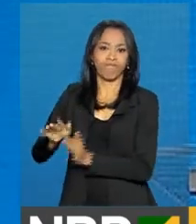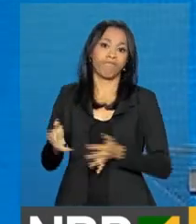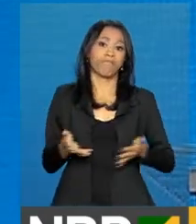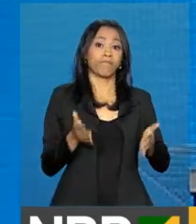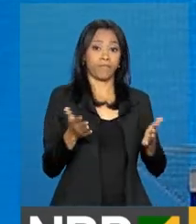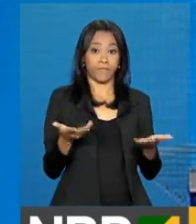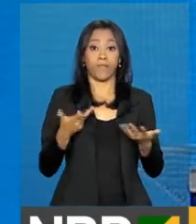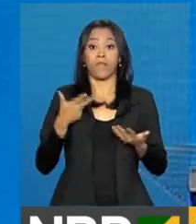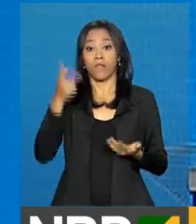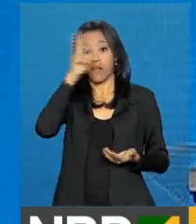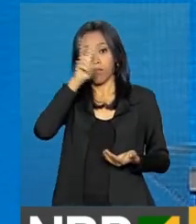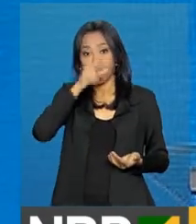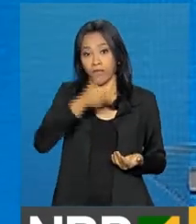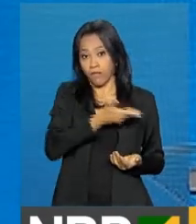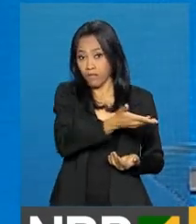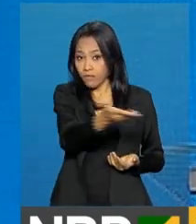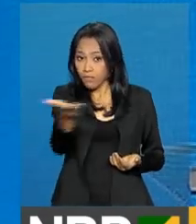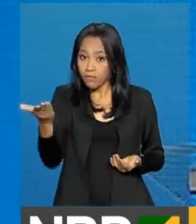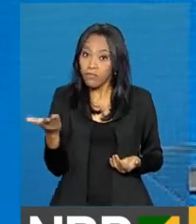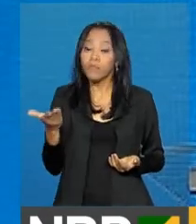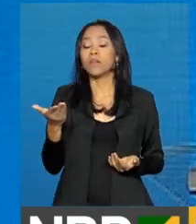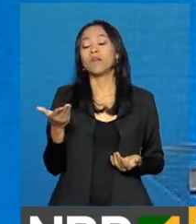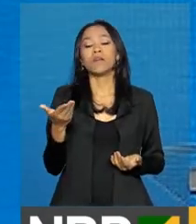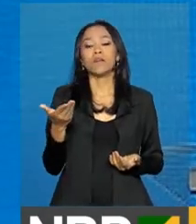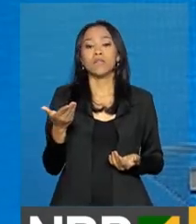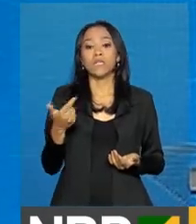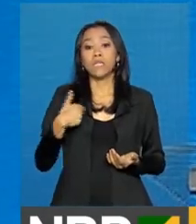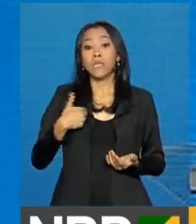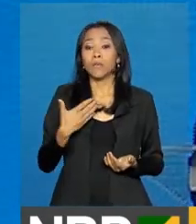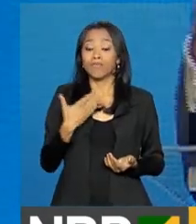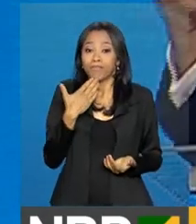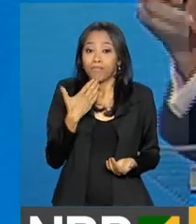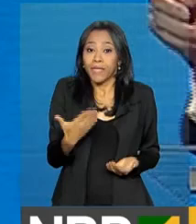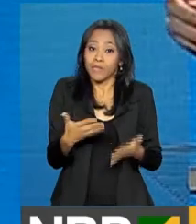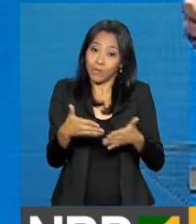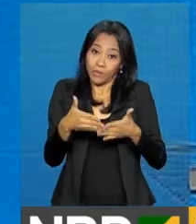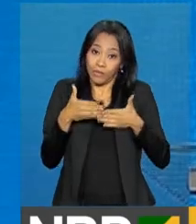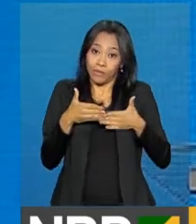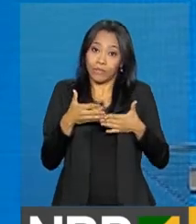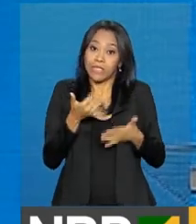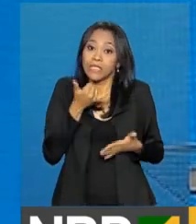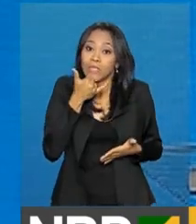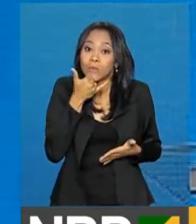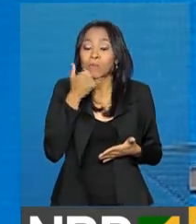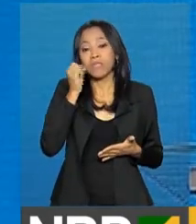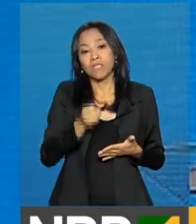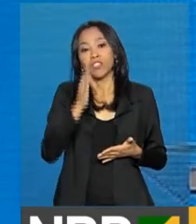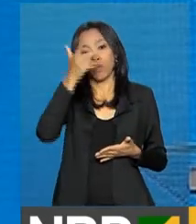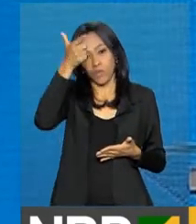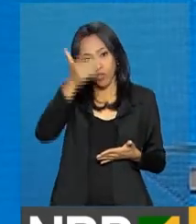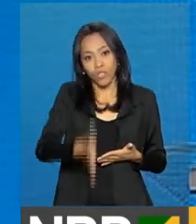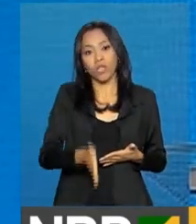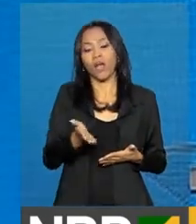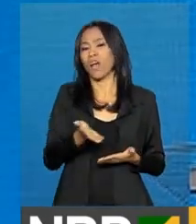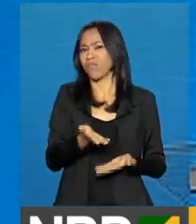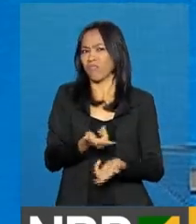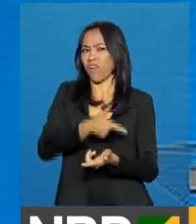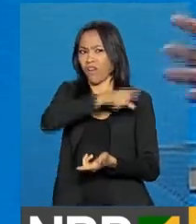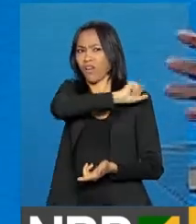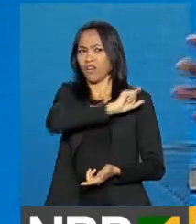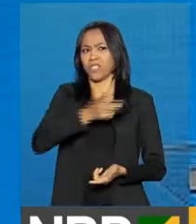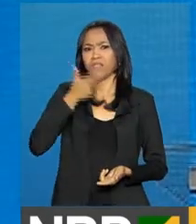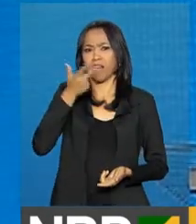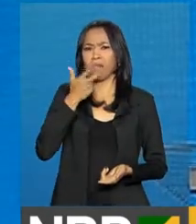relembrar. E até peço desculpas se eu já contei isso na outra oportunidade, que de vez em quando a gente